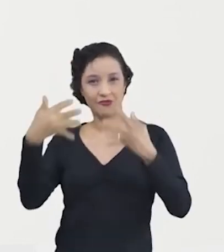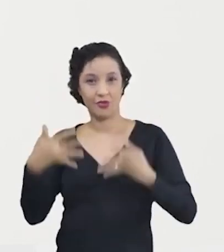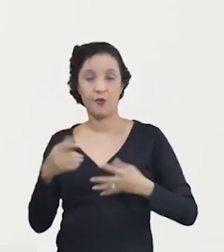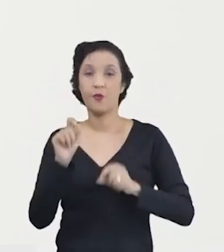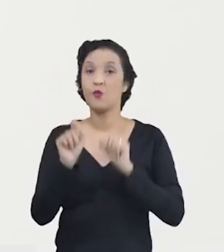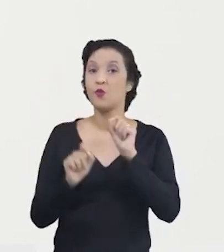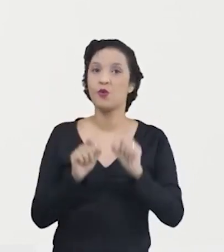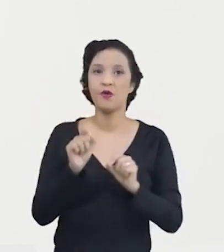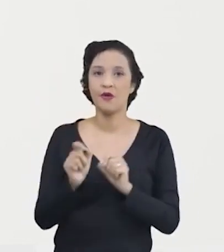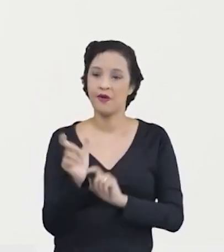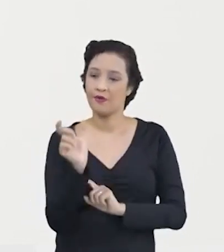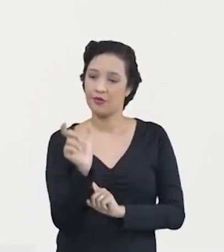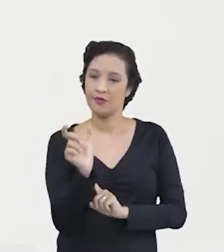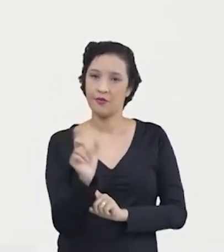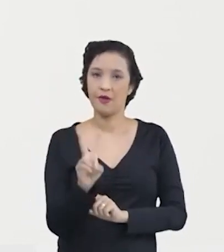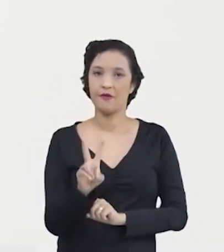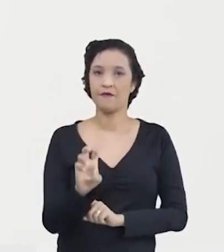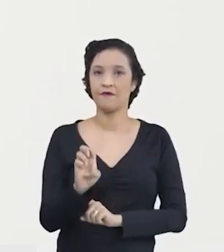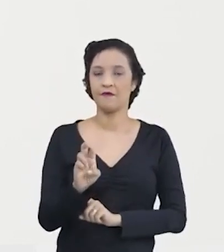verbete enciclopédico,